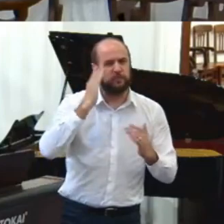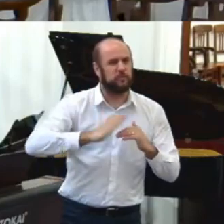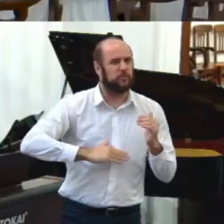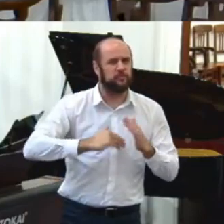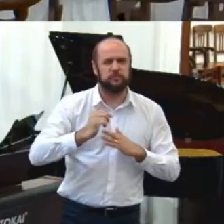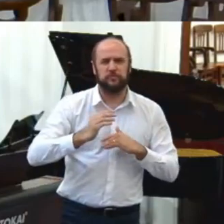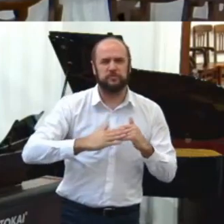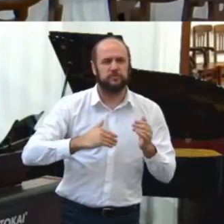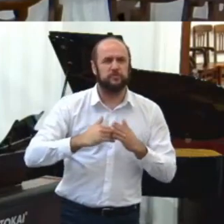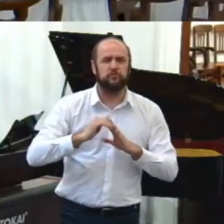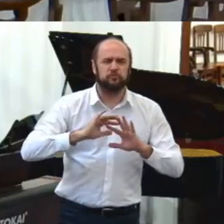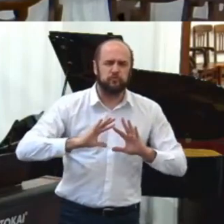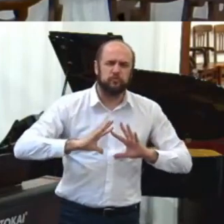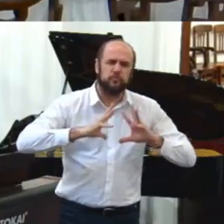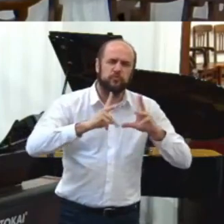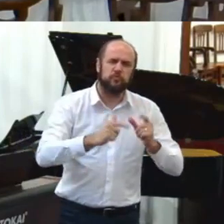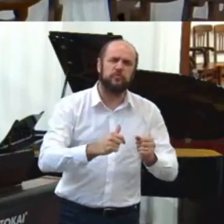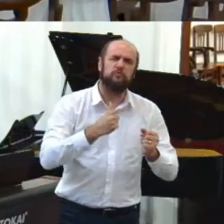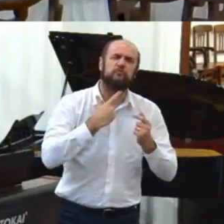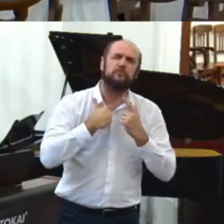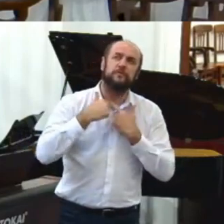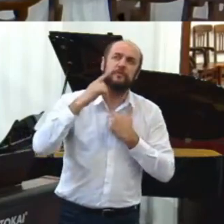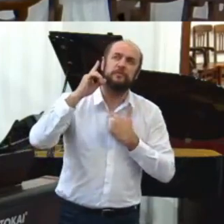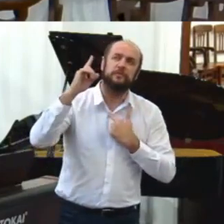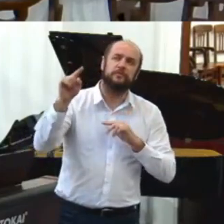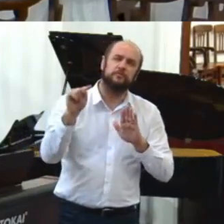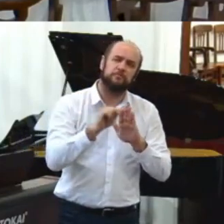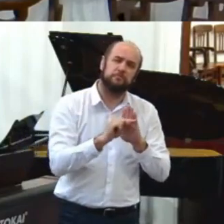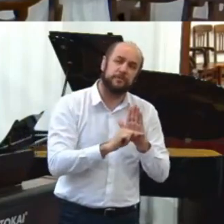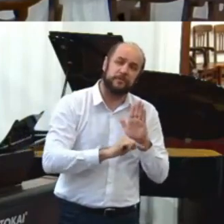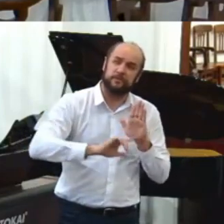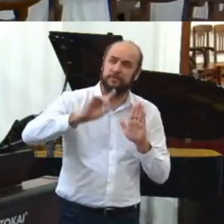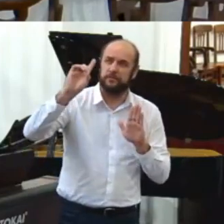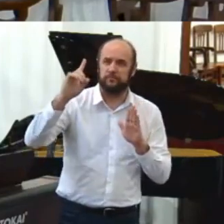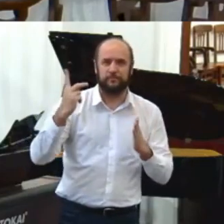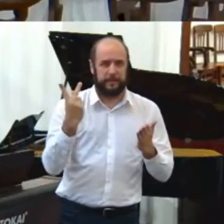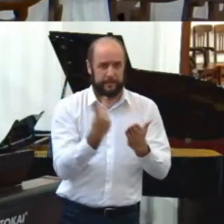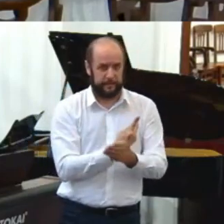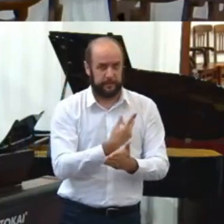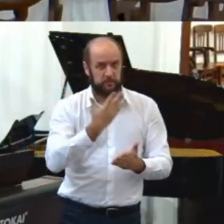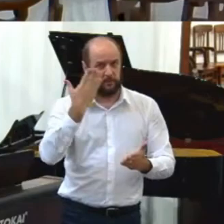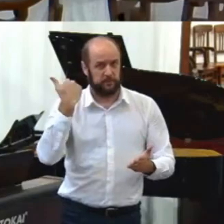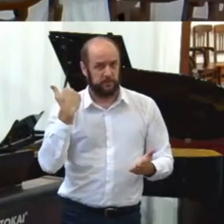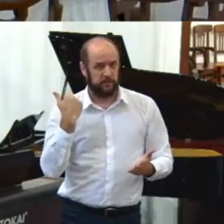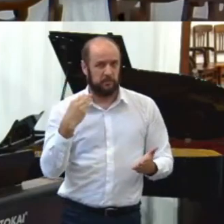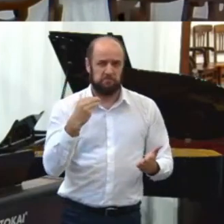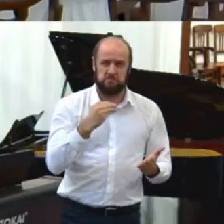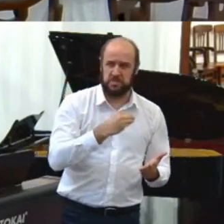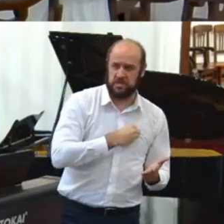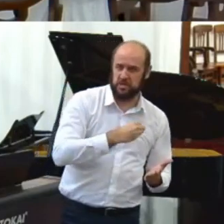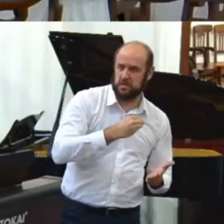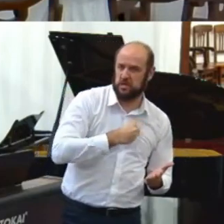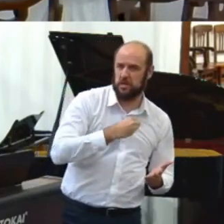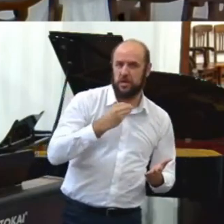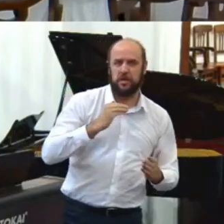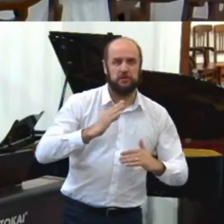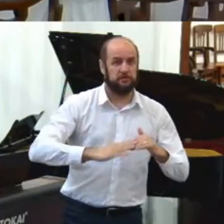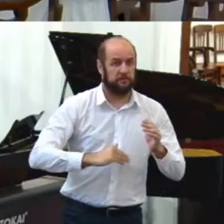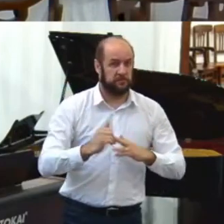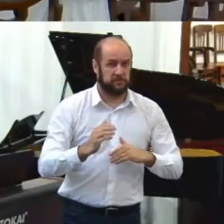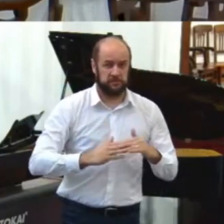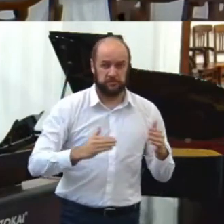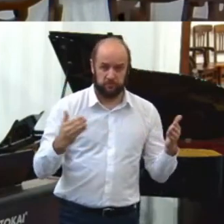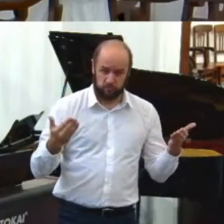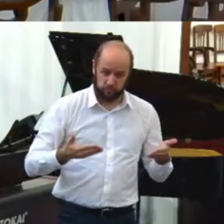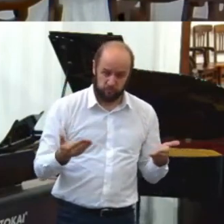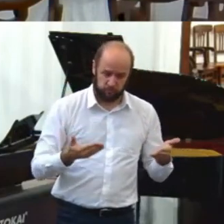de todos os desígnios de Deus. Dos erros que cometemos, dos pecados que